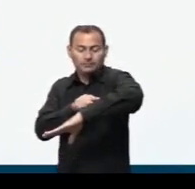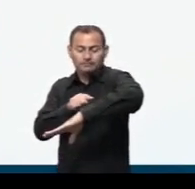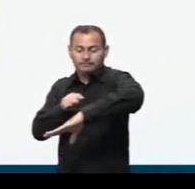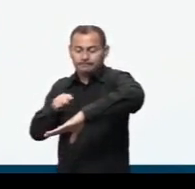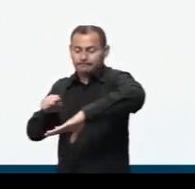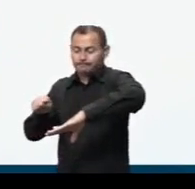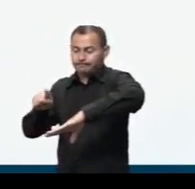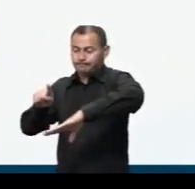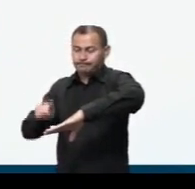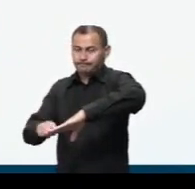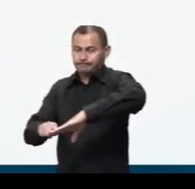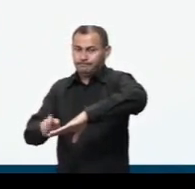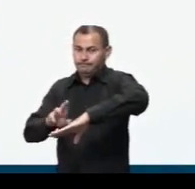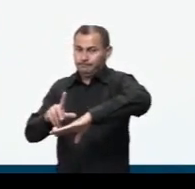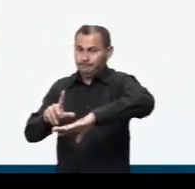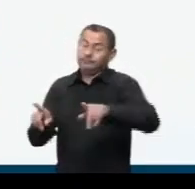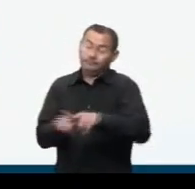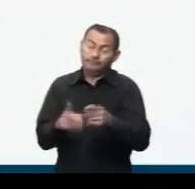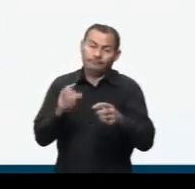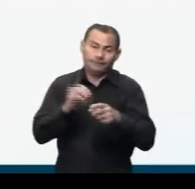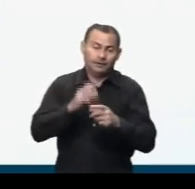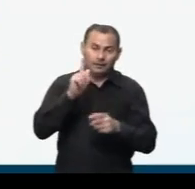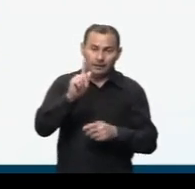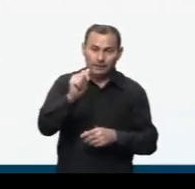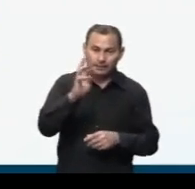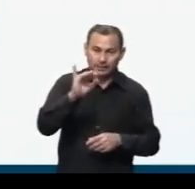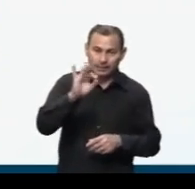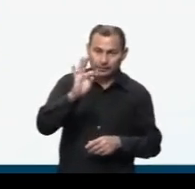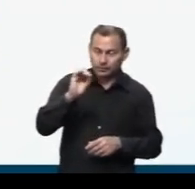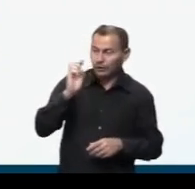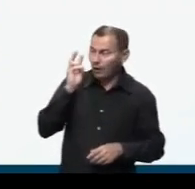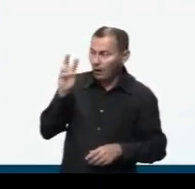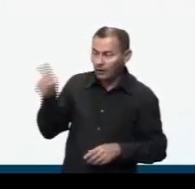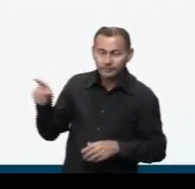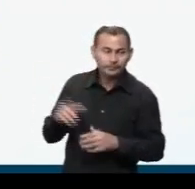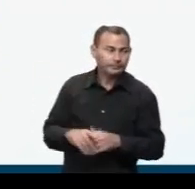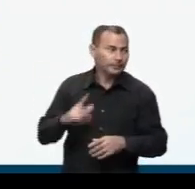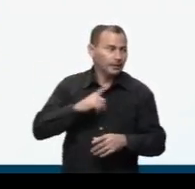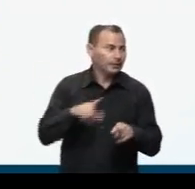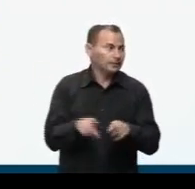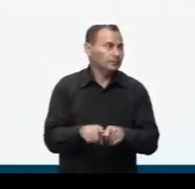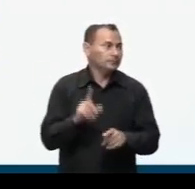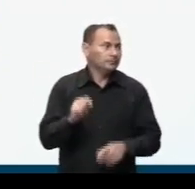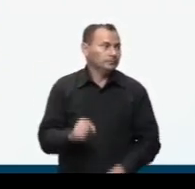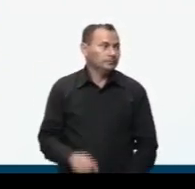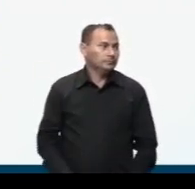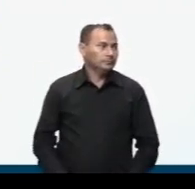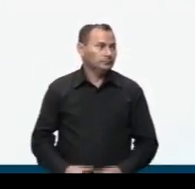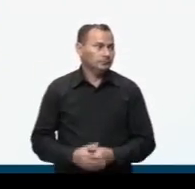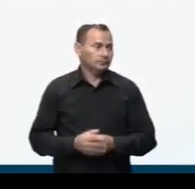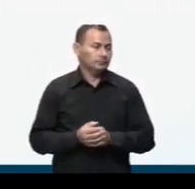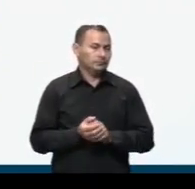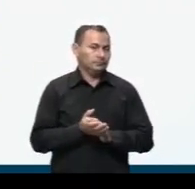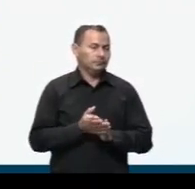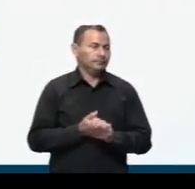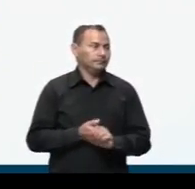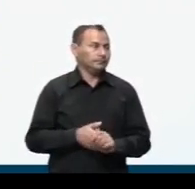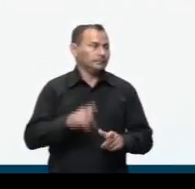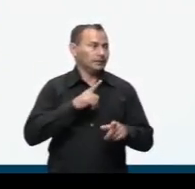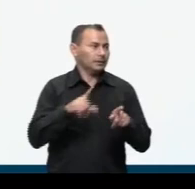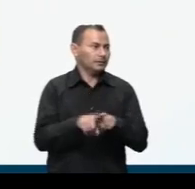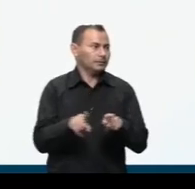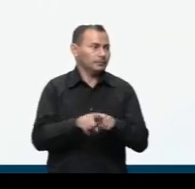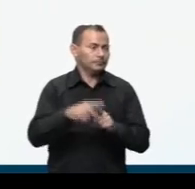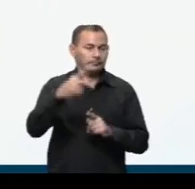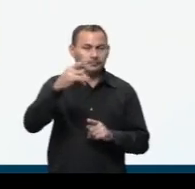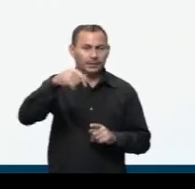gabarito, olha o gabarito aqui, tá? Então, a gente tem o nosso gabarito, a gente tem os